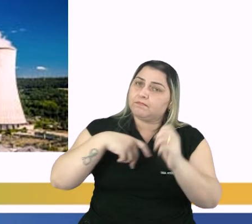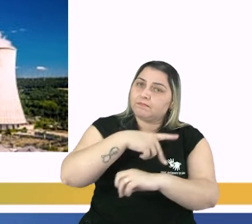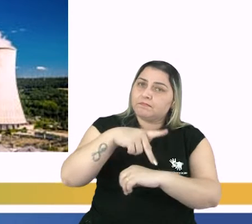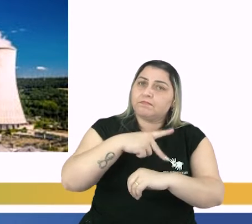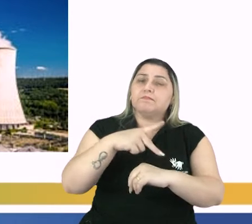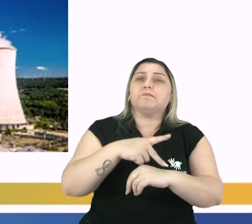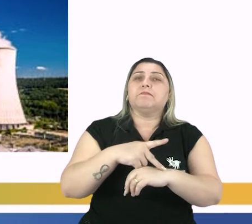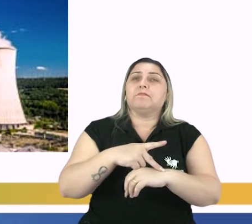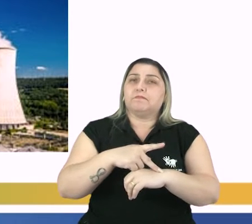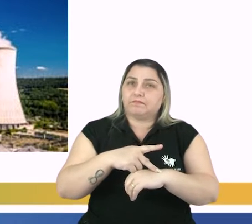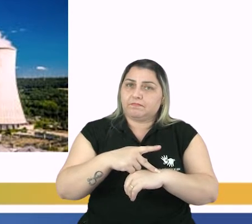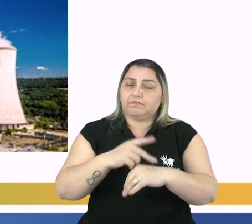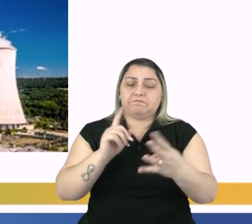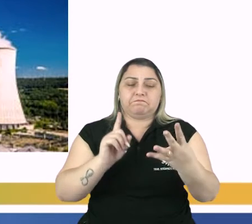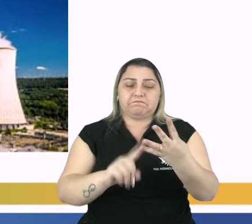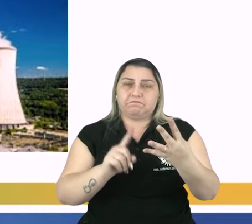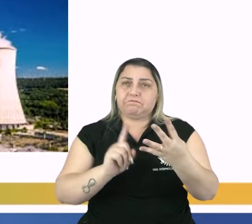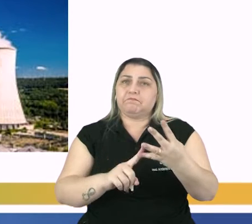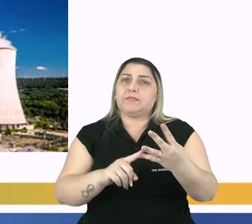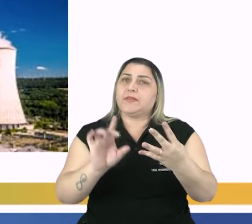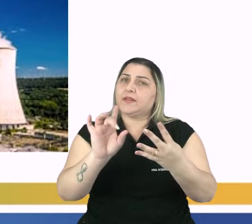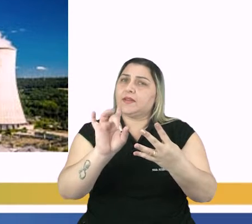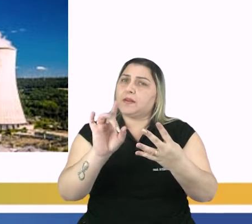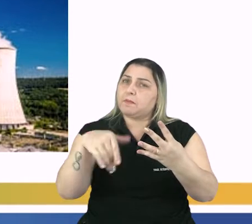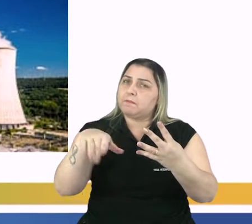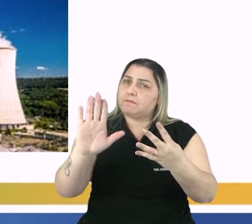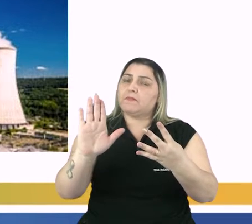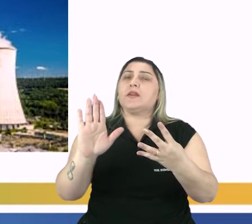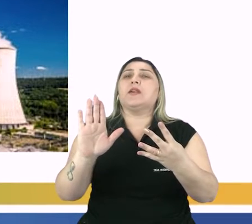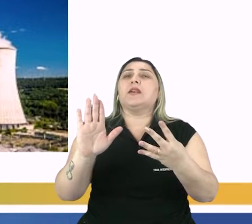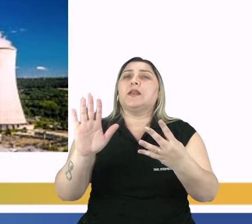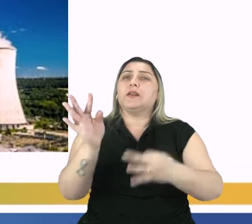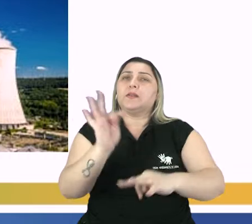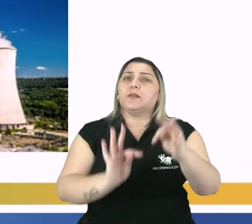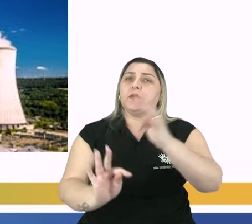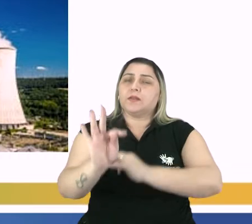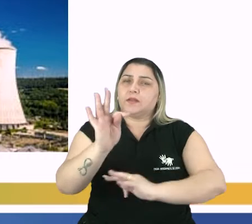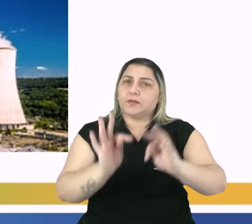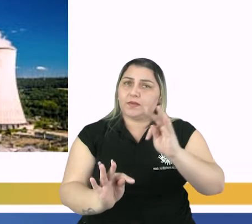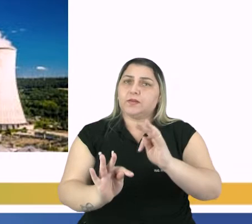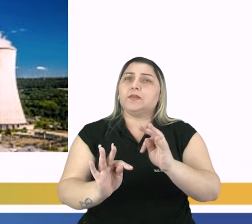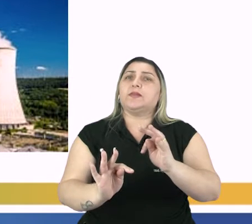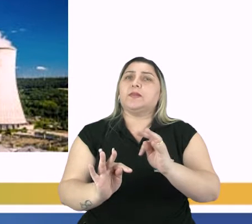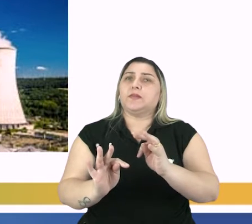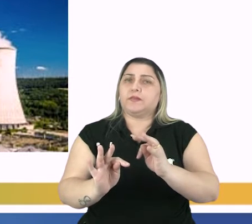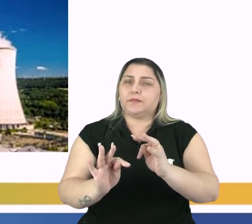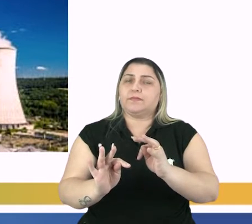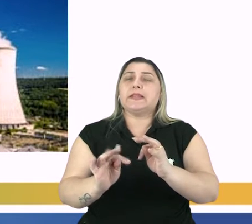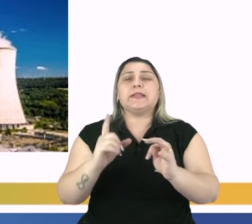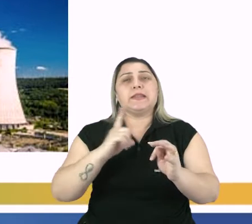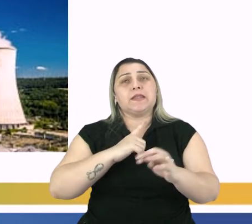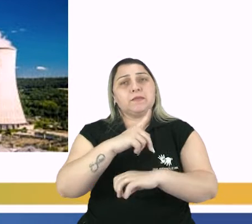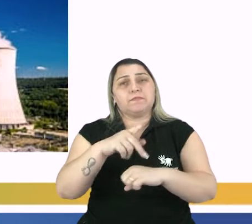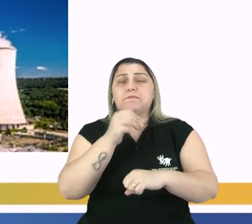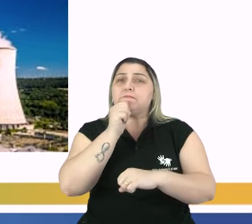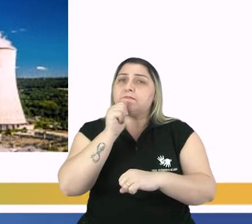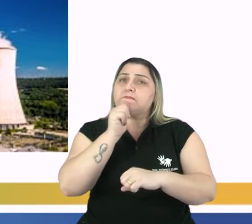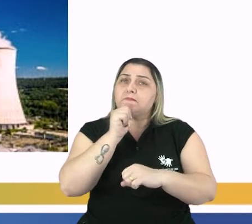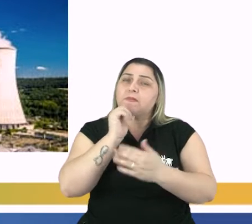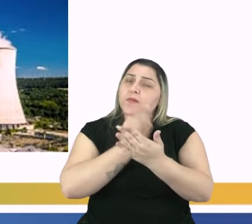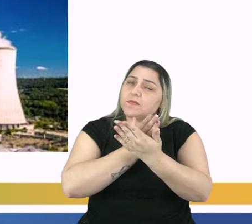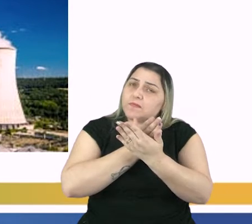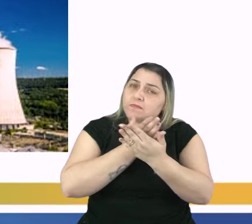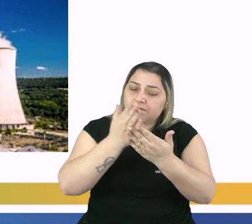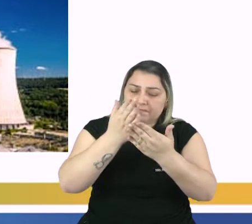aí bombando aí na quarta Revolução Industrial, com cada dia a tecnologia mais moderna, a tecnologia de ponta, tem país ainda que está